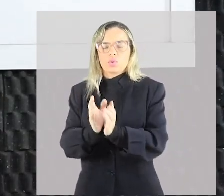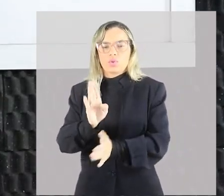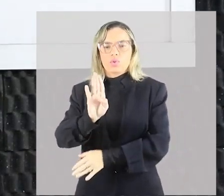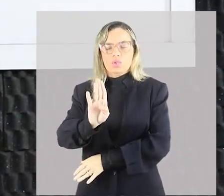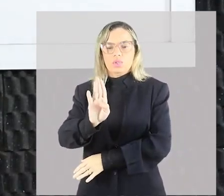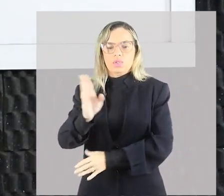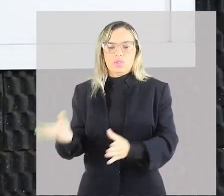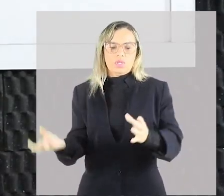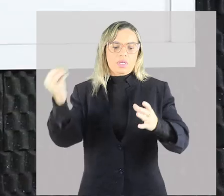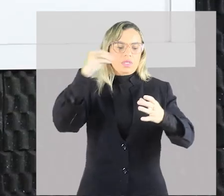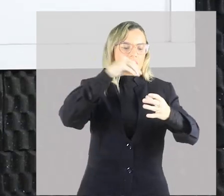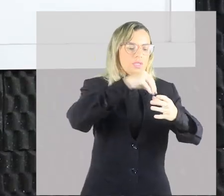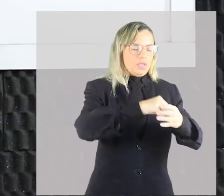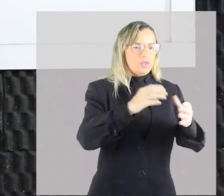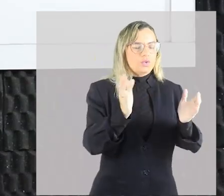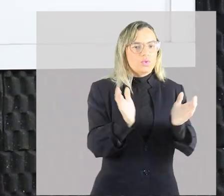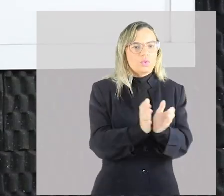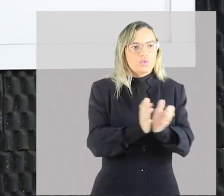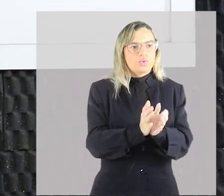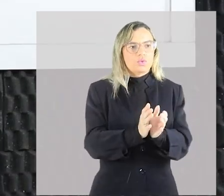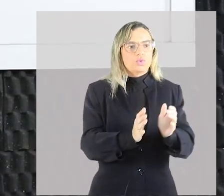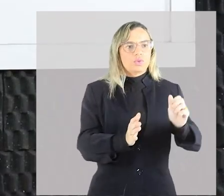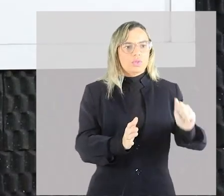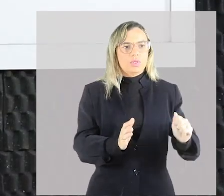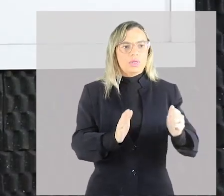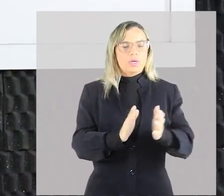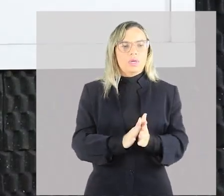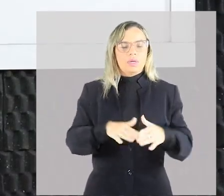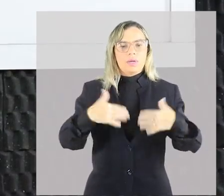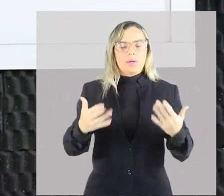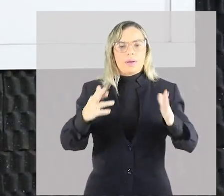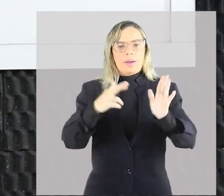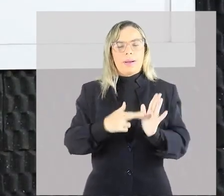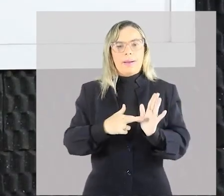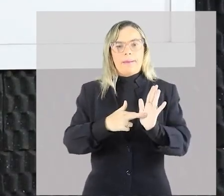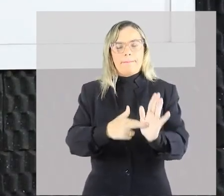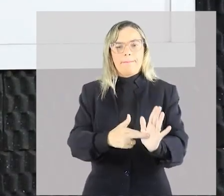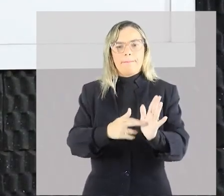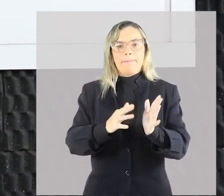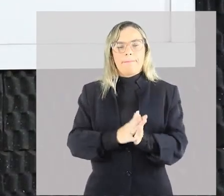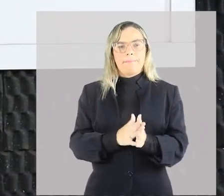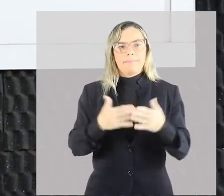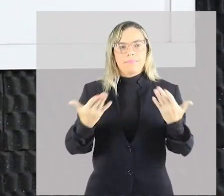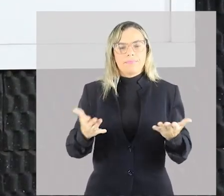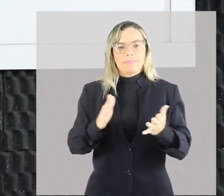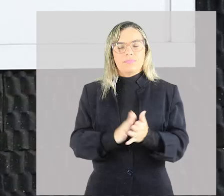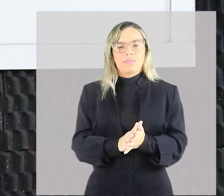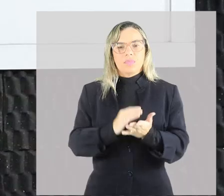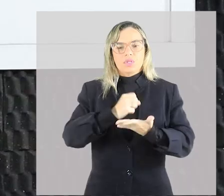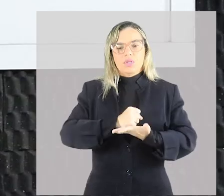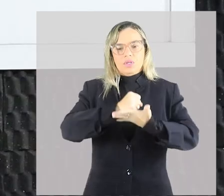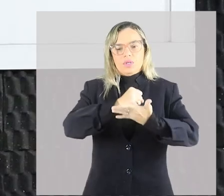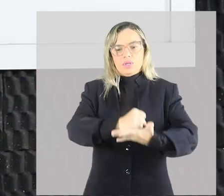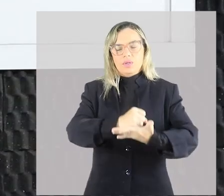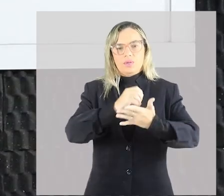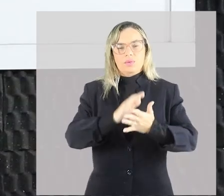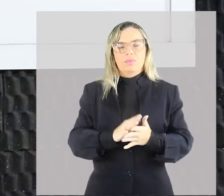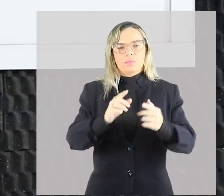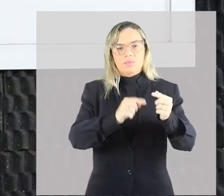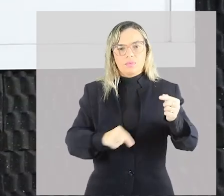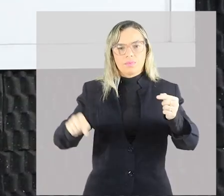eles pertencem ao conjunto A, certo? Olha, a representação por diagrama, ela ajuda bastante